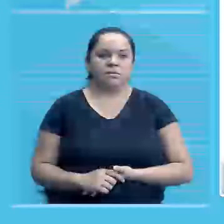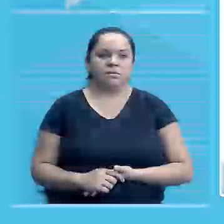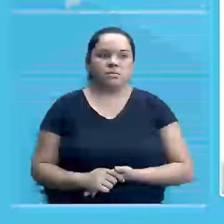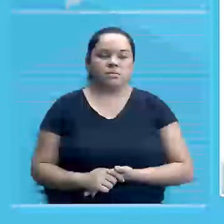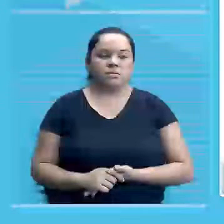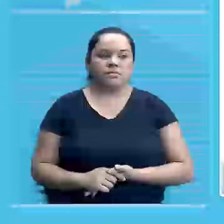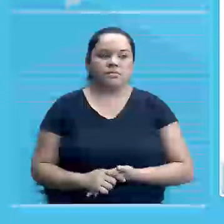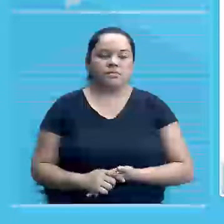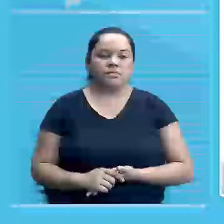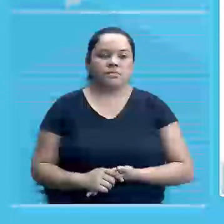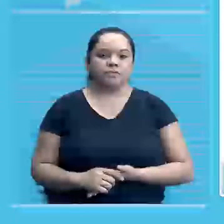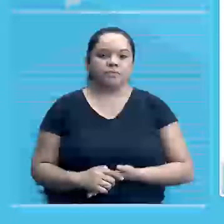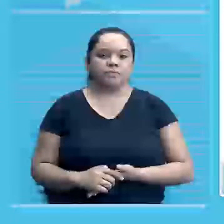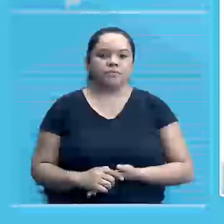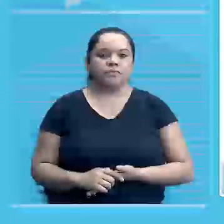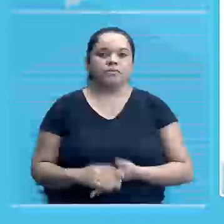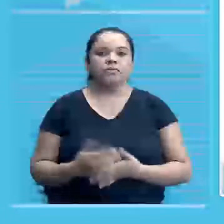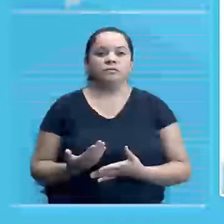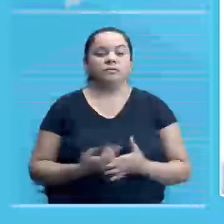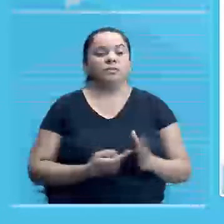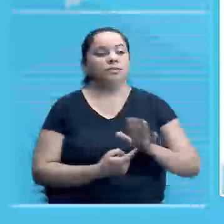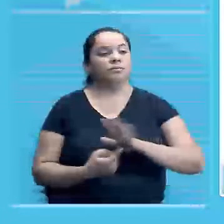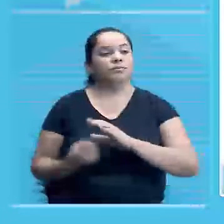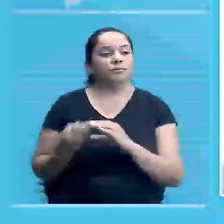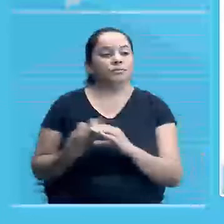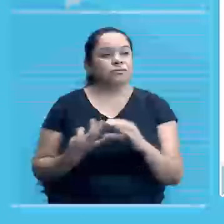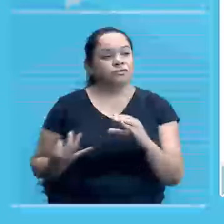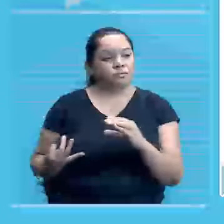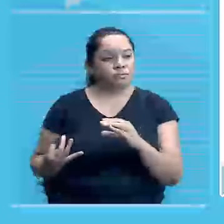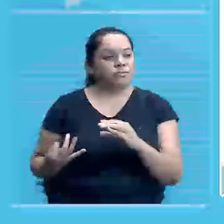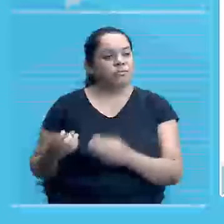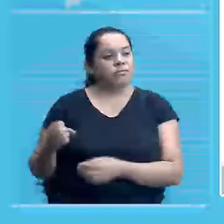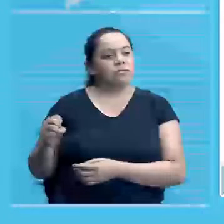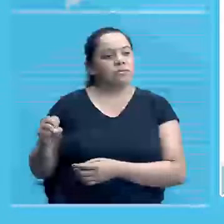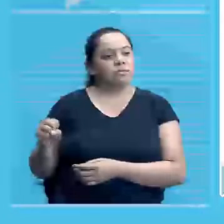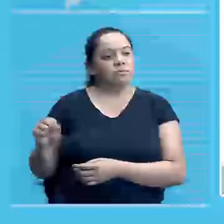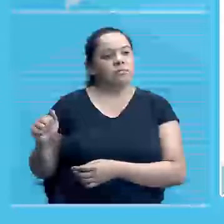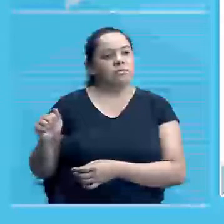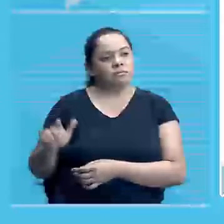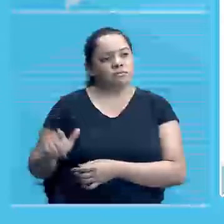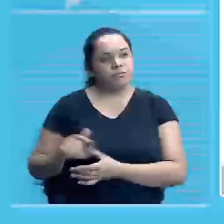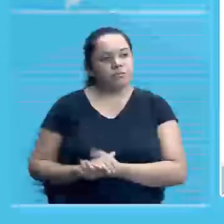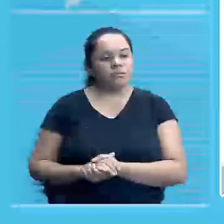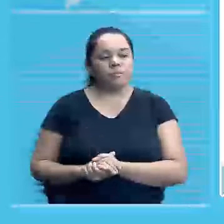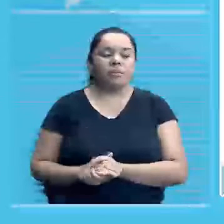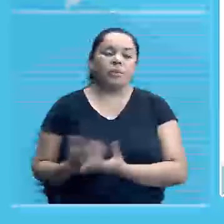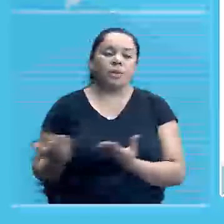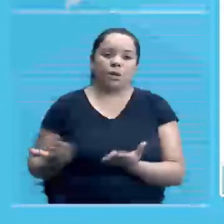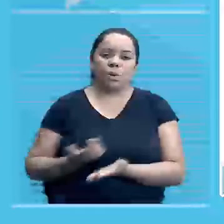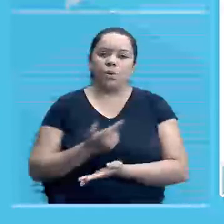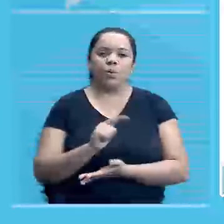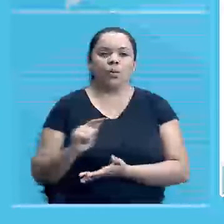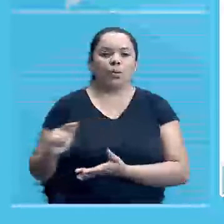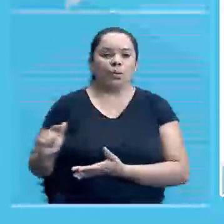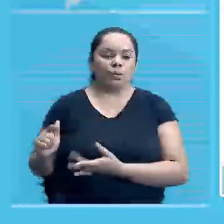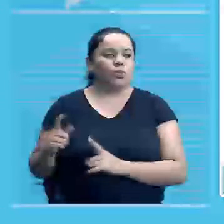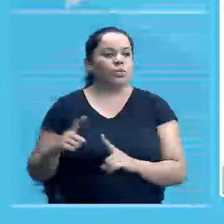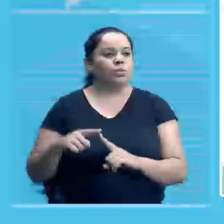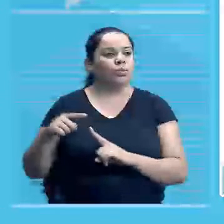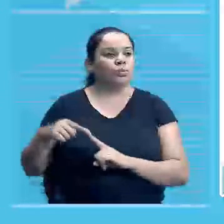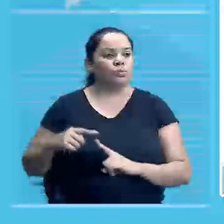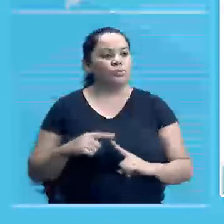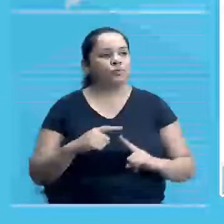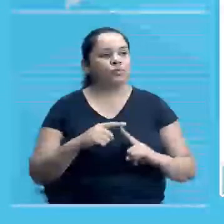Ok, meus amigos, então são as características dos sais aí. E aqui nós vamos colocar outra característica, outra classificação, quanto